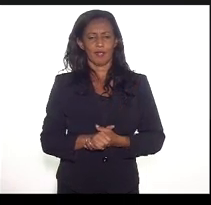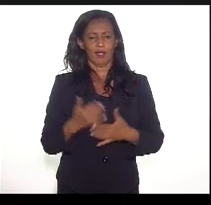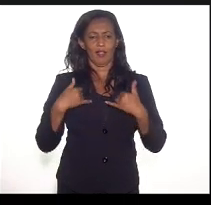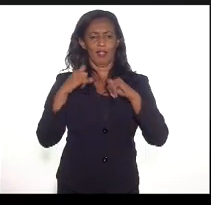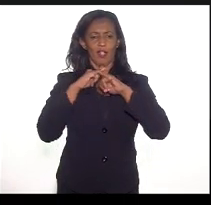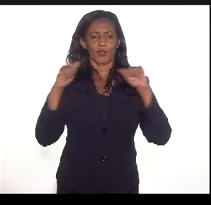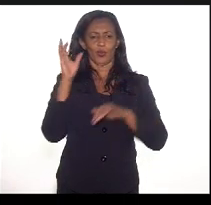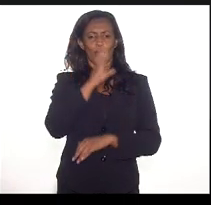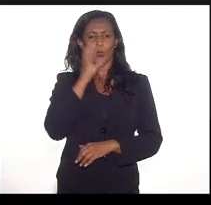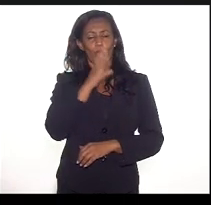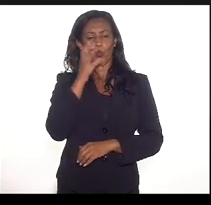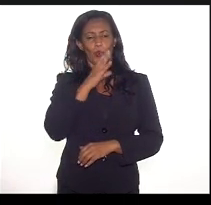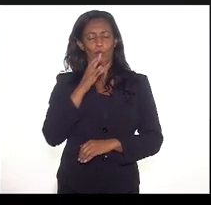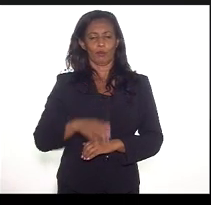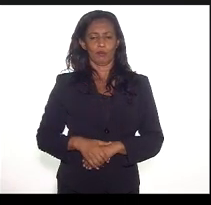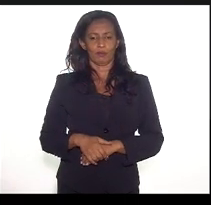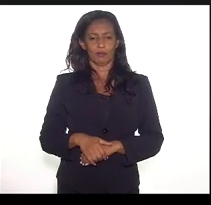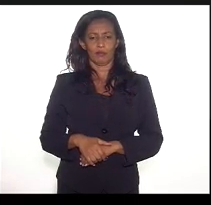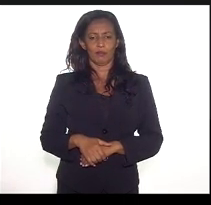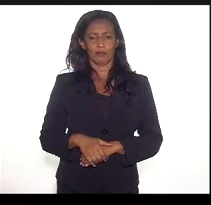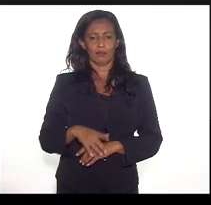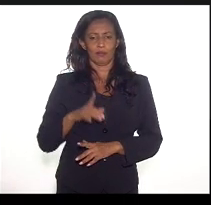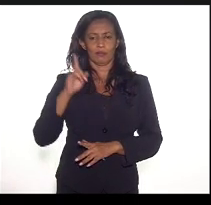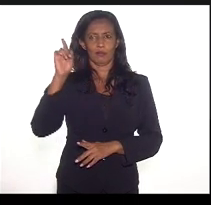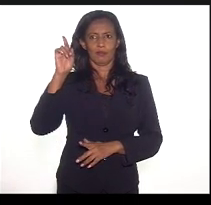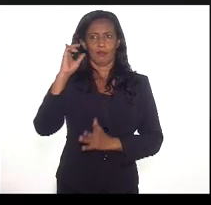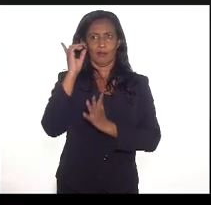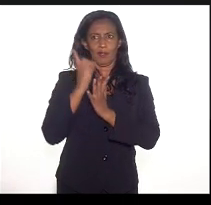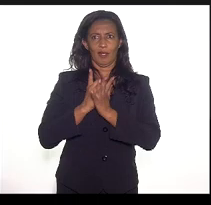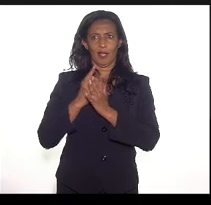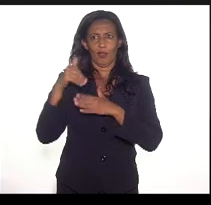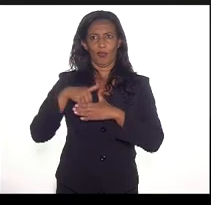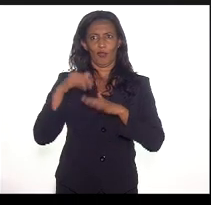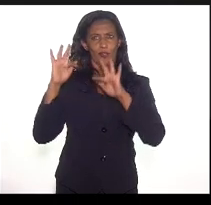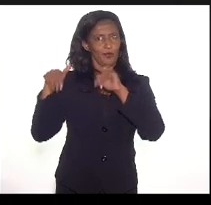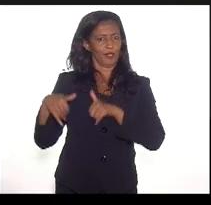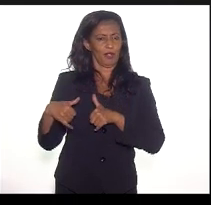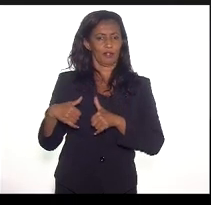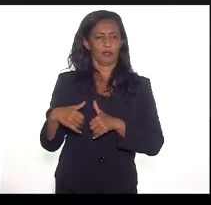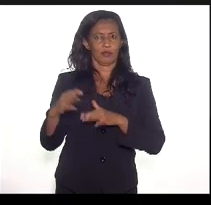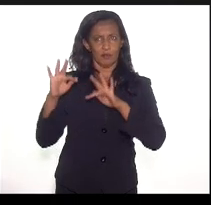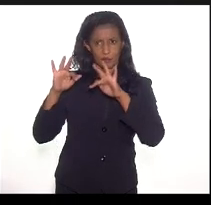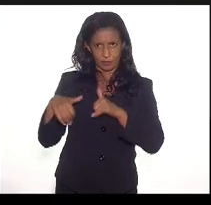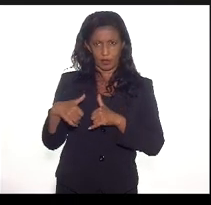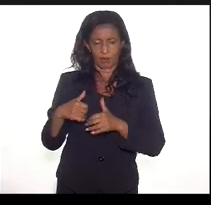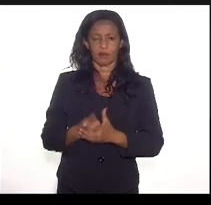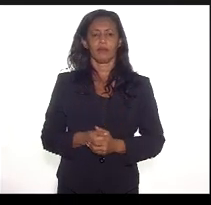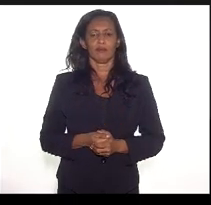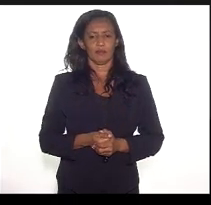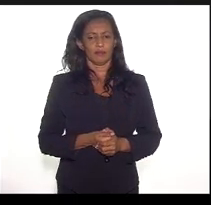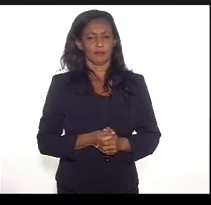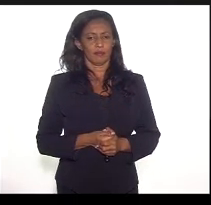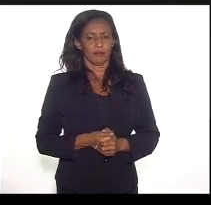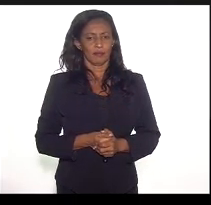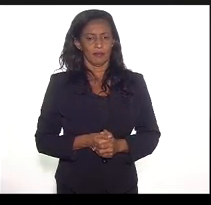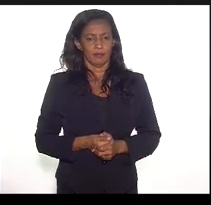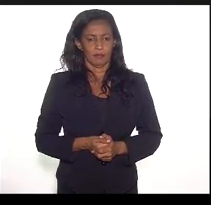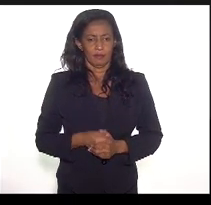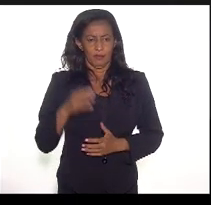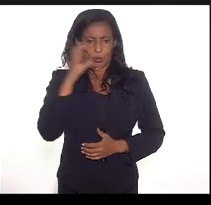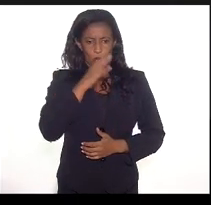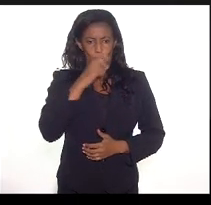anuncio, em regime de urgência e sessão... Declaração de voto ao final, senhor presidente, por favor. No final nós vamos abrir declaração de voto, deputada Renata. Em